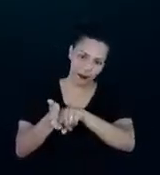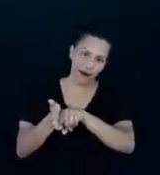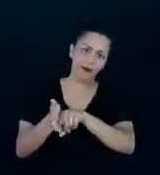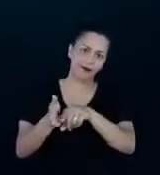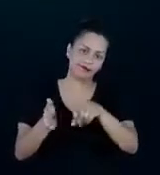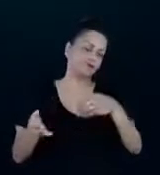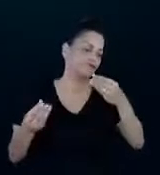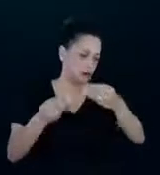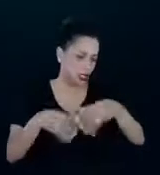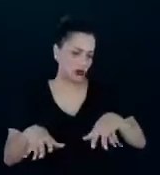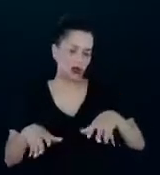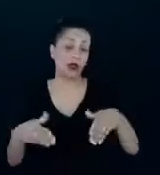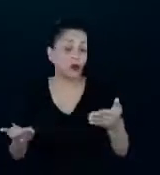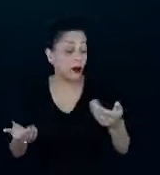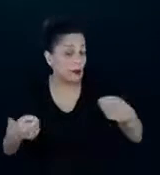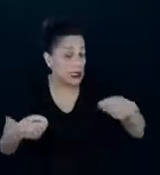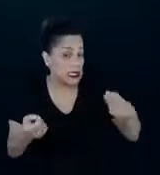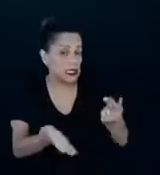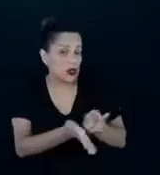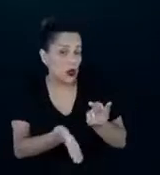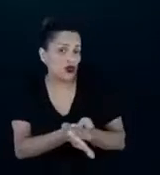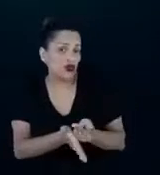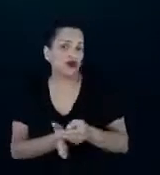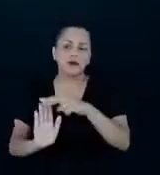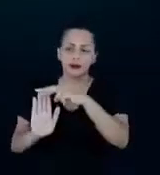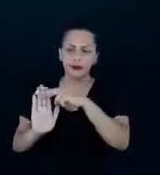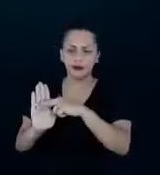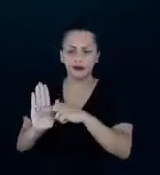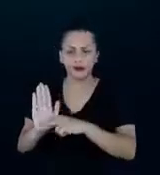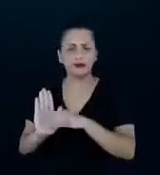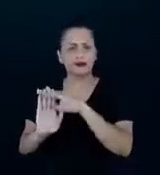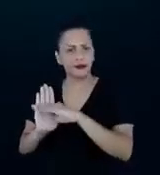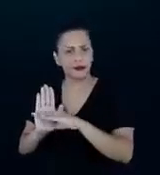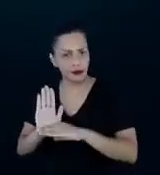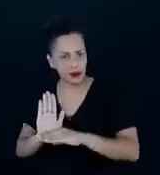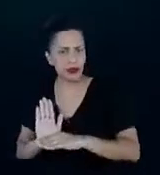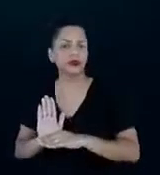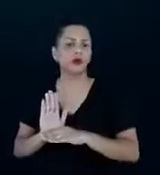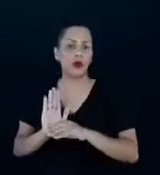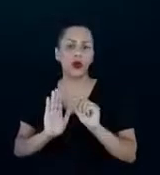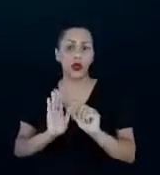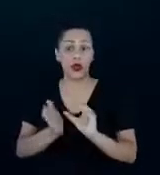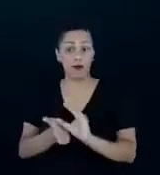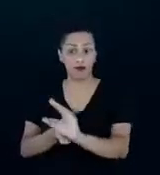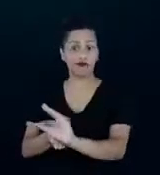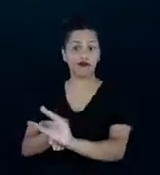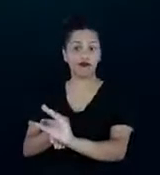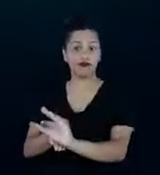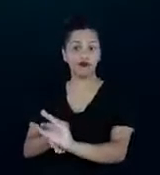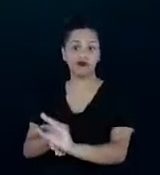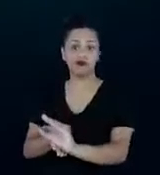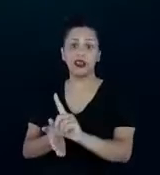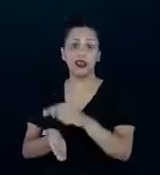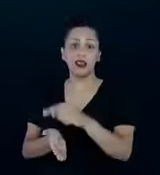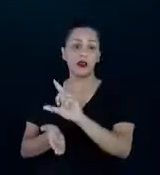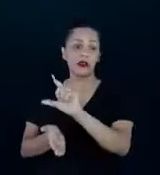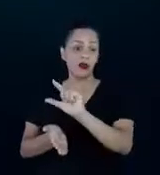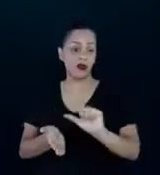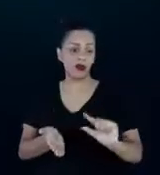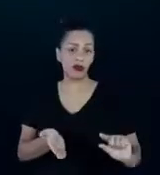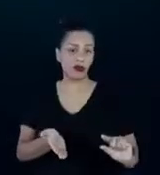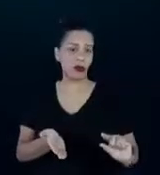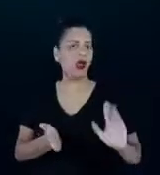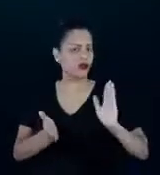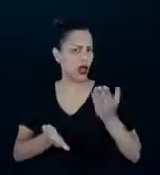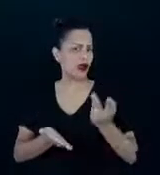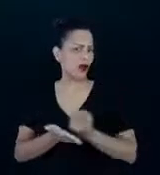né? Que nós criamos regulações e normas para que os recursos de P&D não sejam mais diminuídos, como foram já no começo do